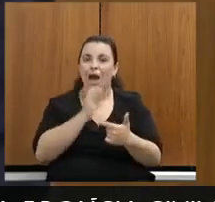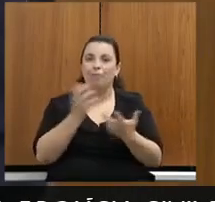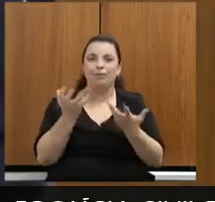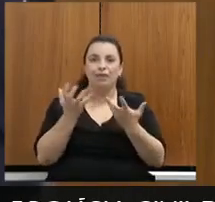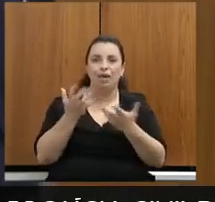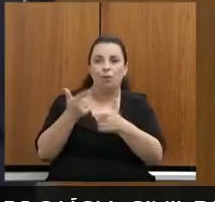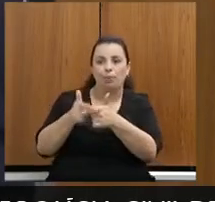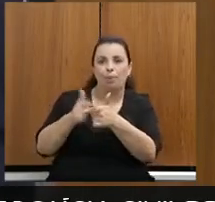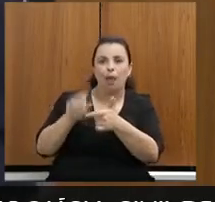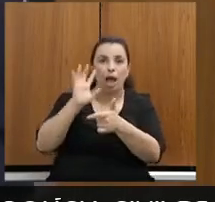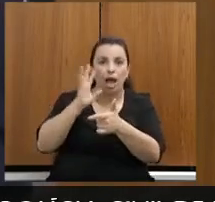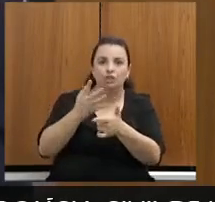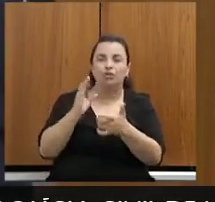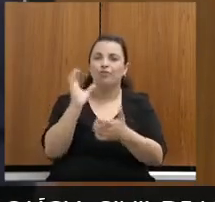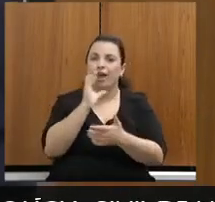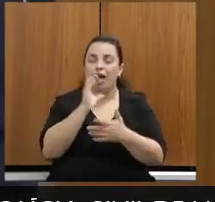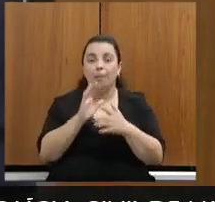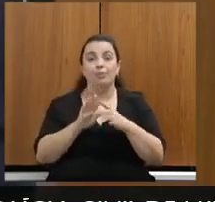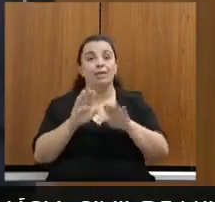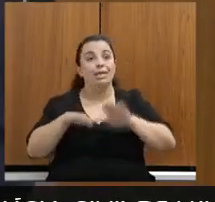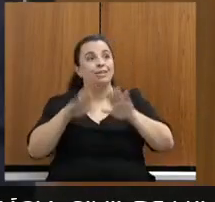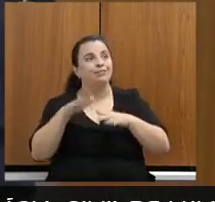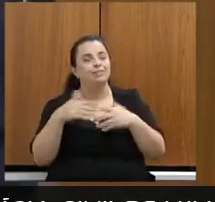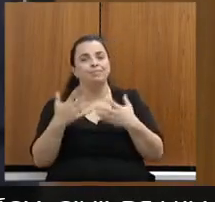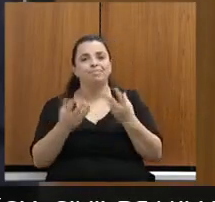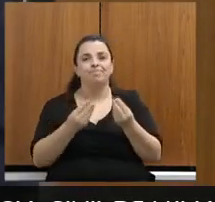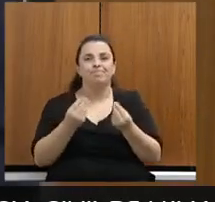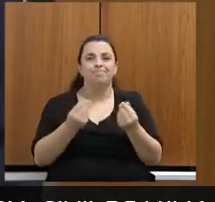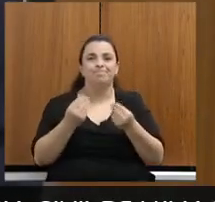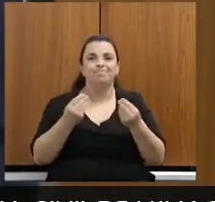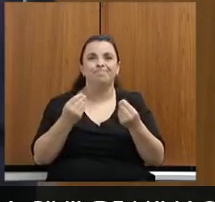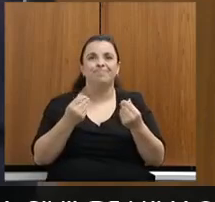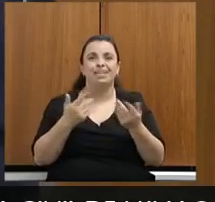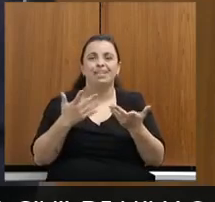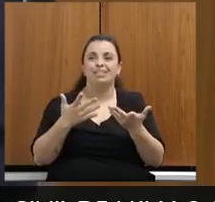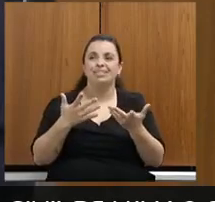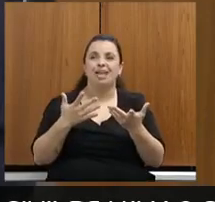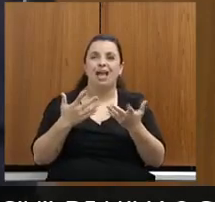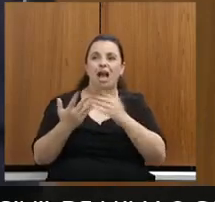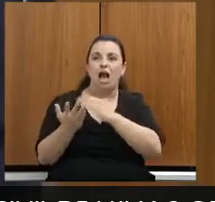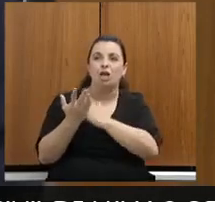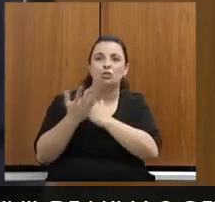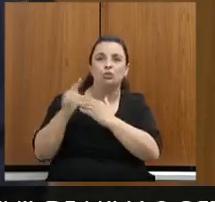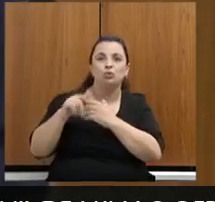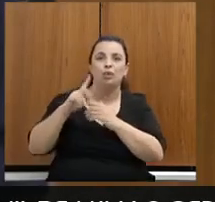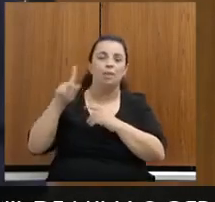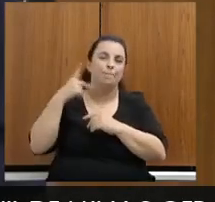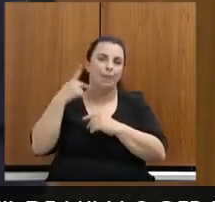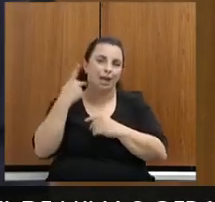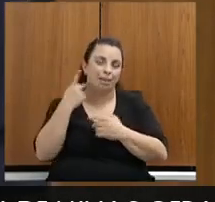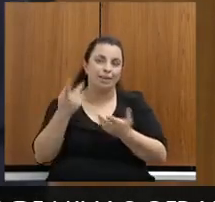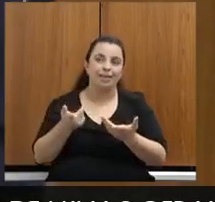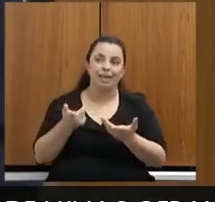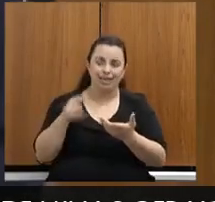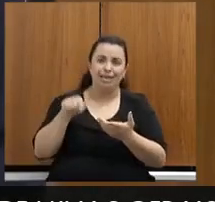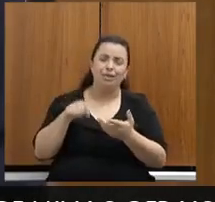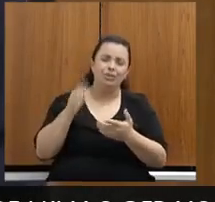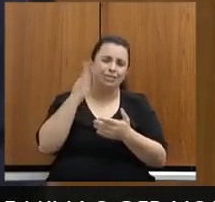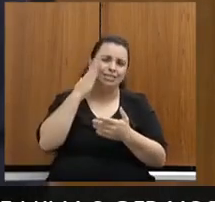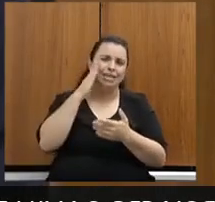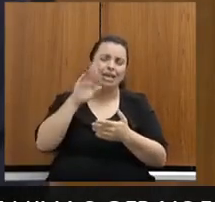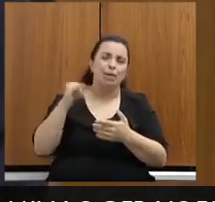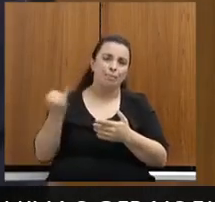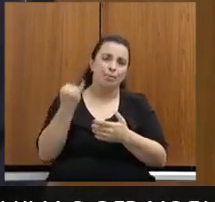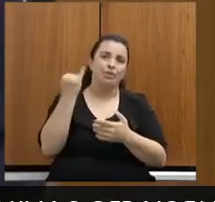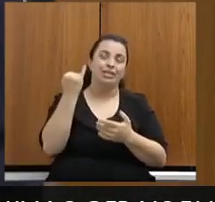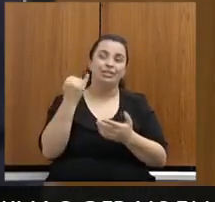mas me às vezes passa realmente com relação conversar o parlamentar que é de uma importância para a gente absurda então sem